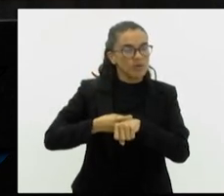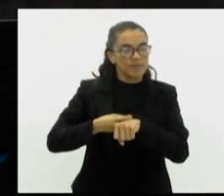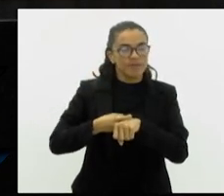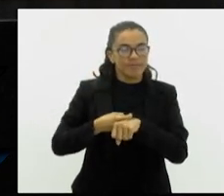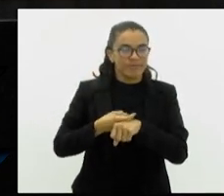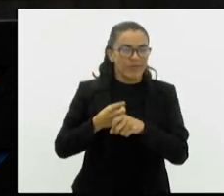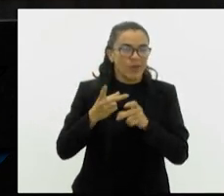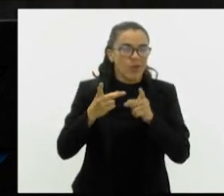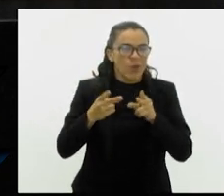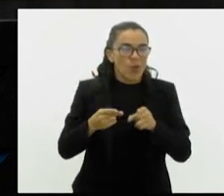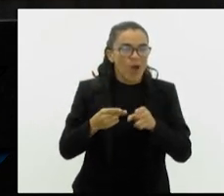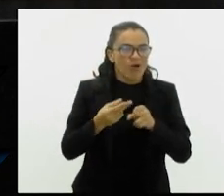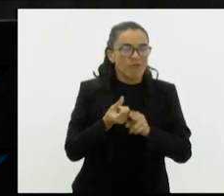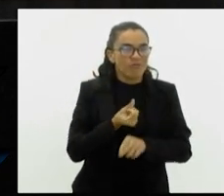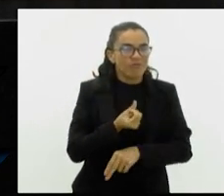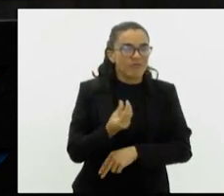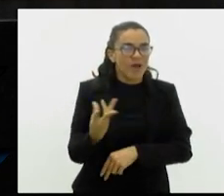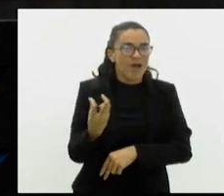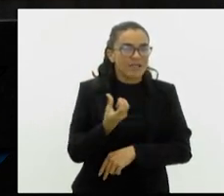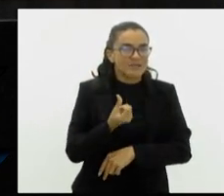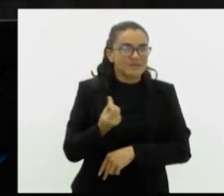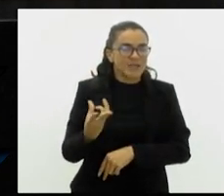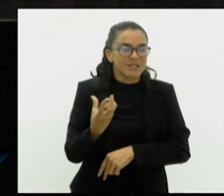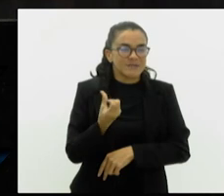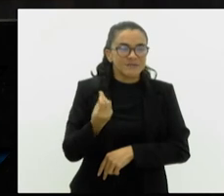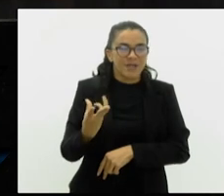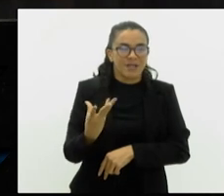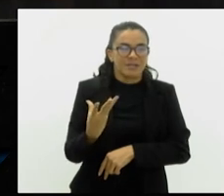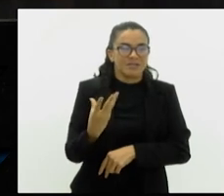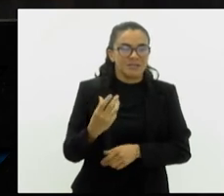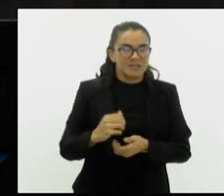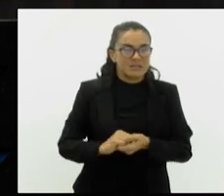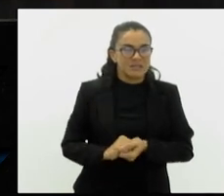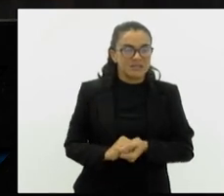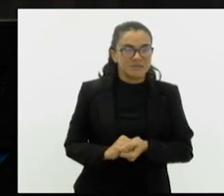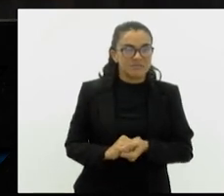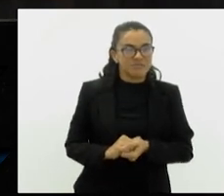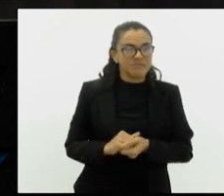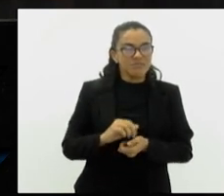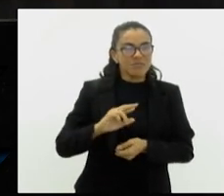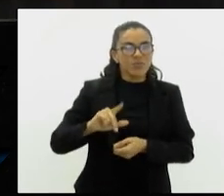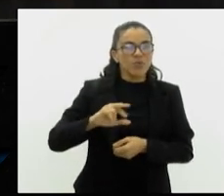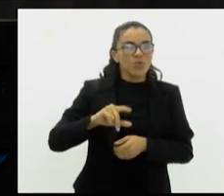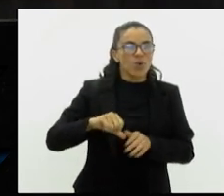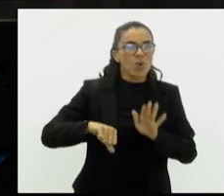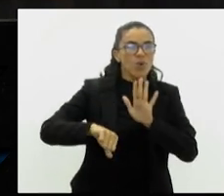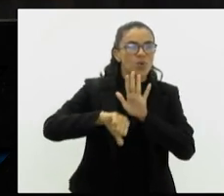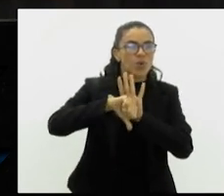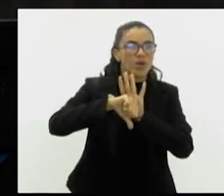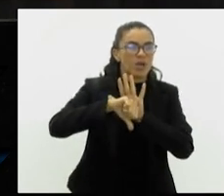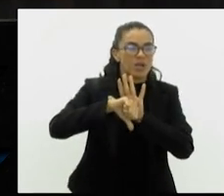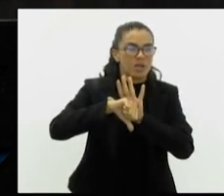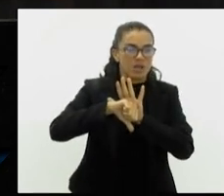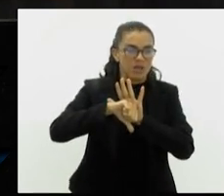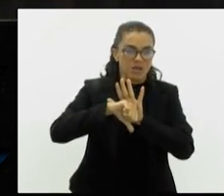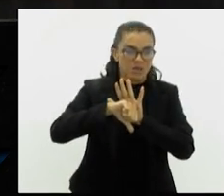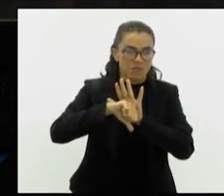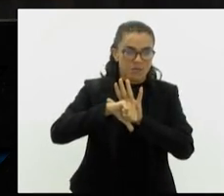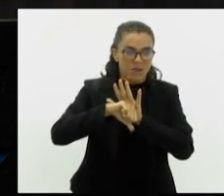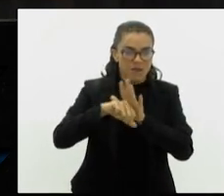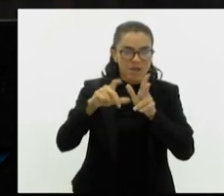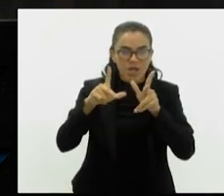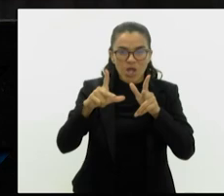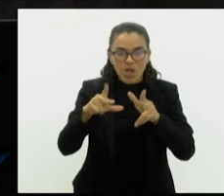diversas vezes que não não seria o crime que se filtrou